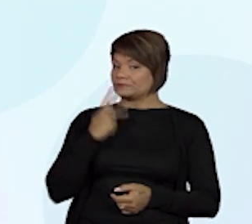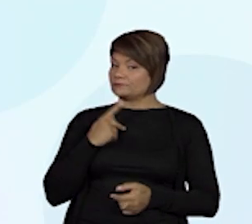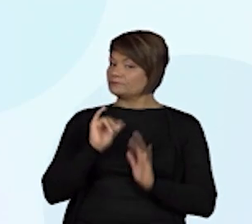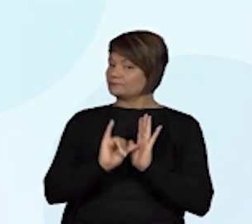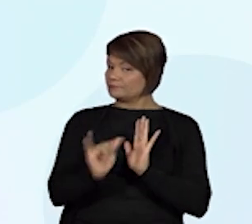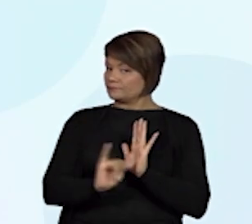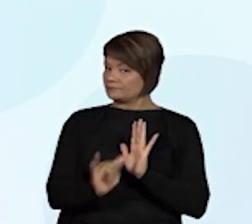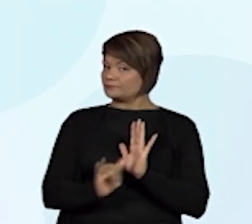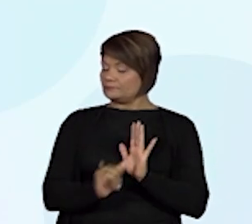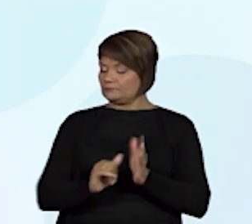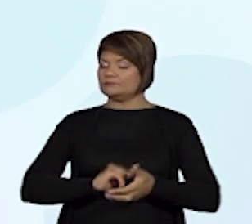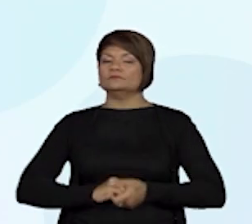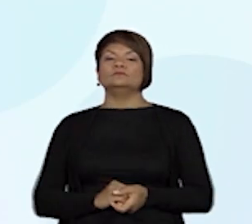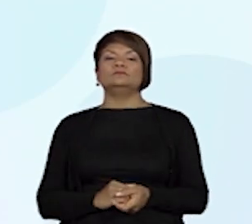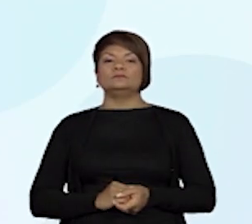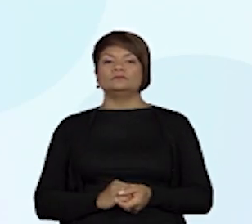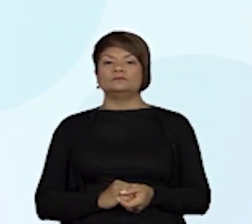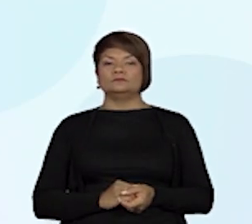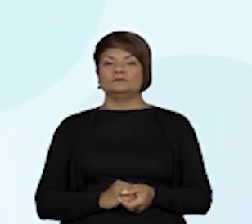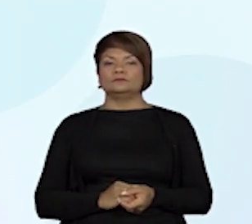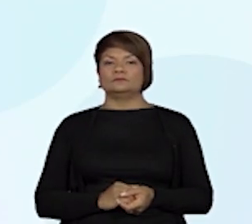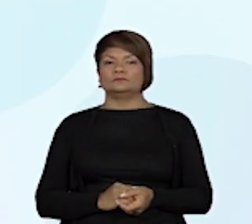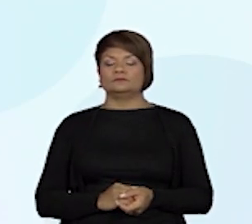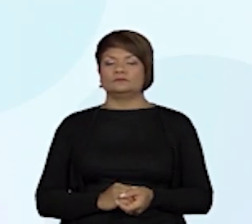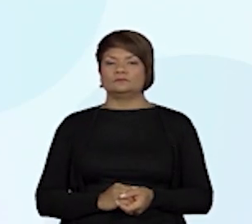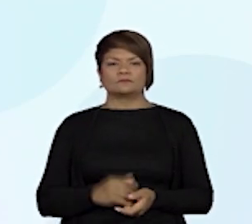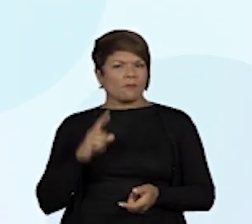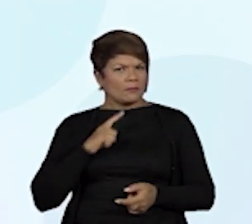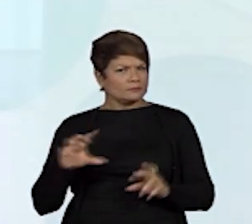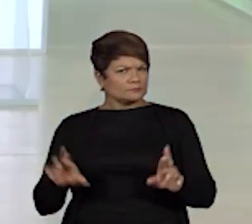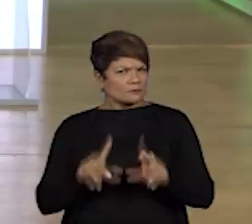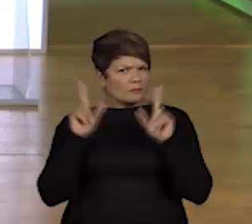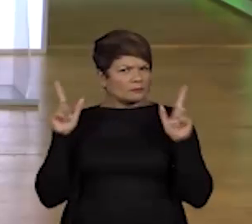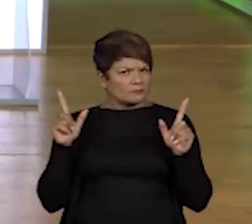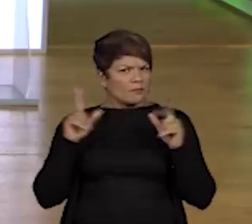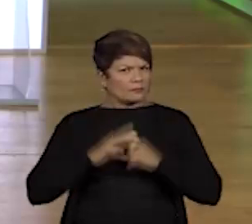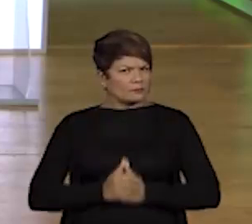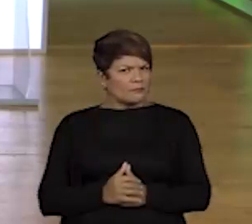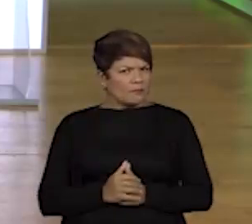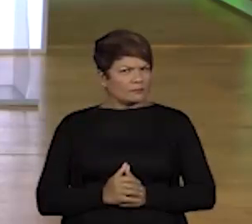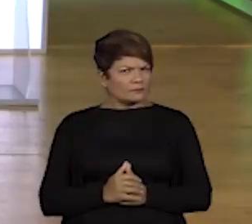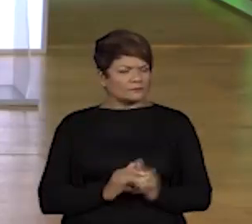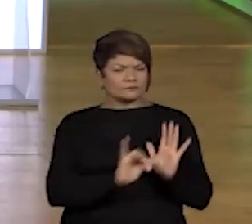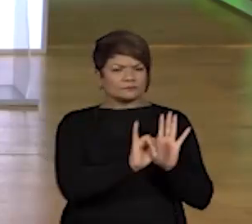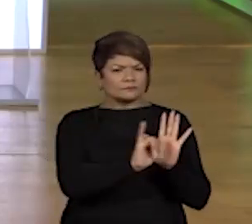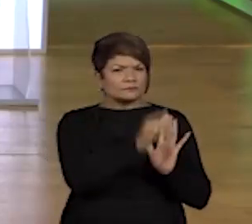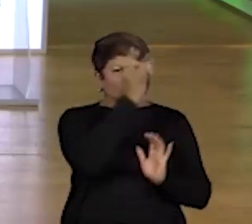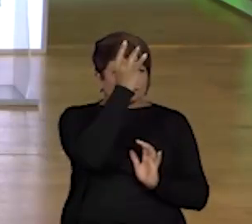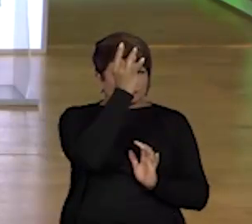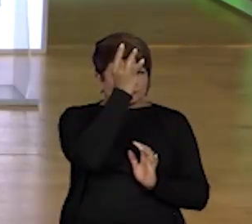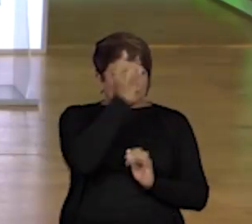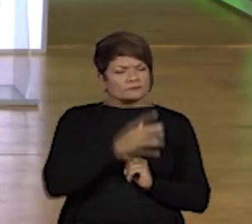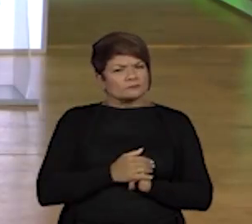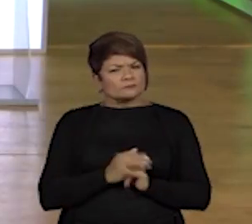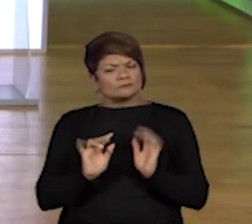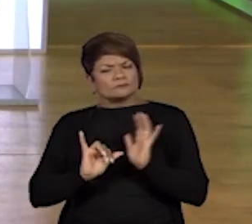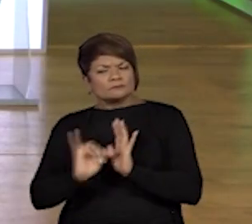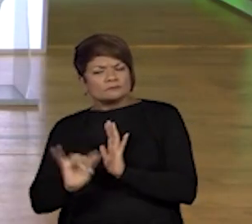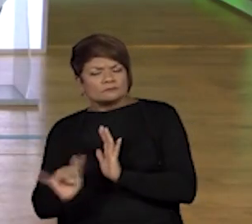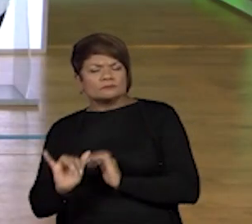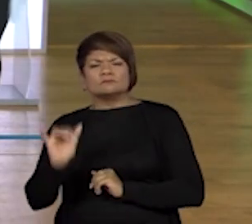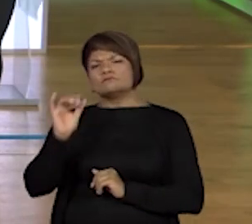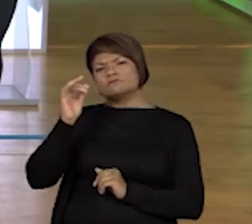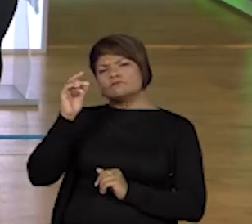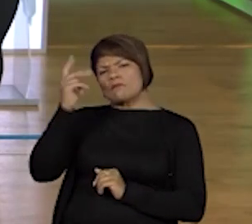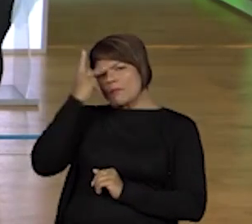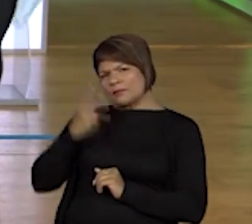Relato pessoal. Será que tem diferença, professora Ana? O relato de memória, o relato pessoal?